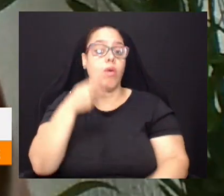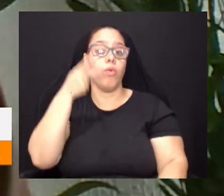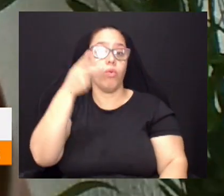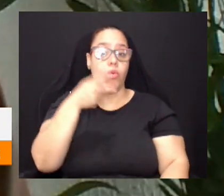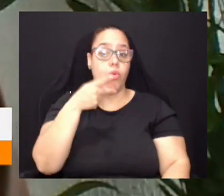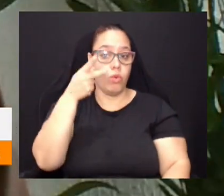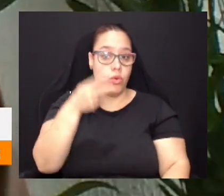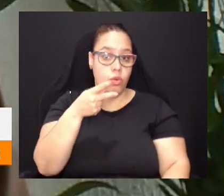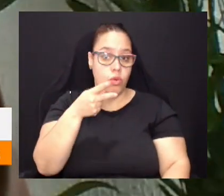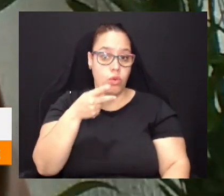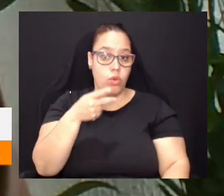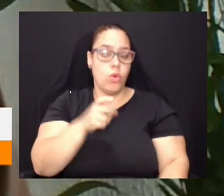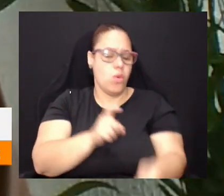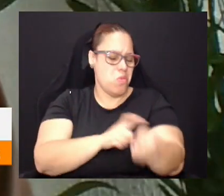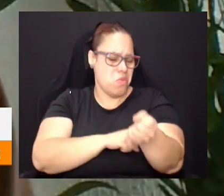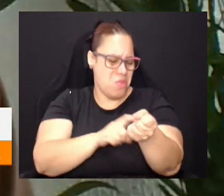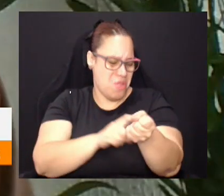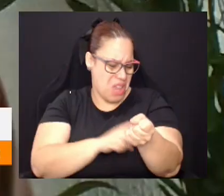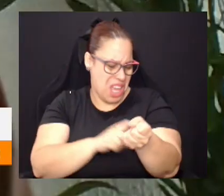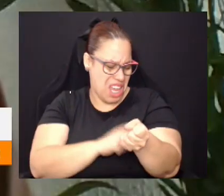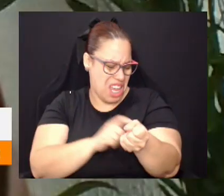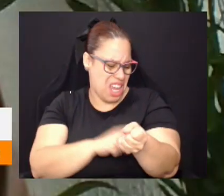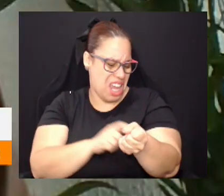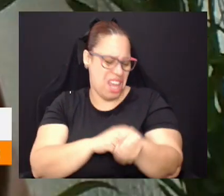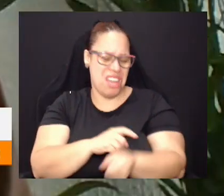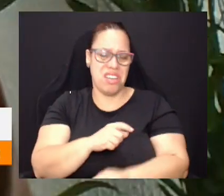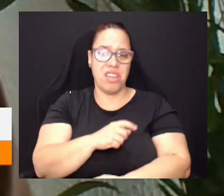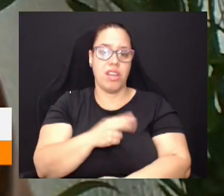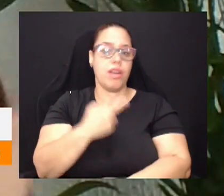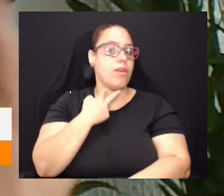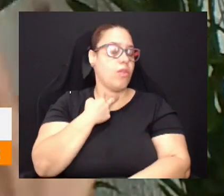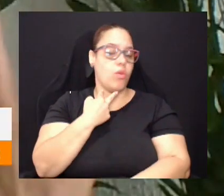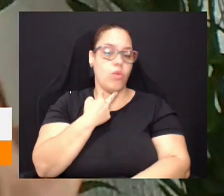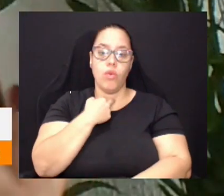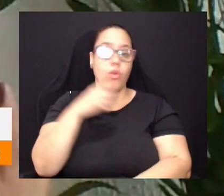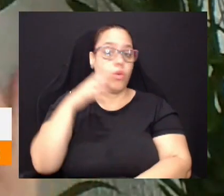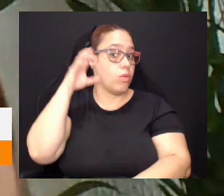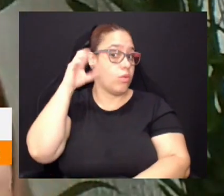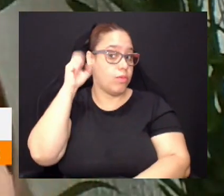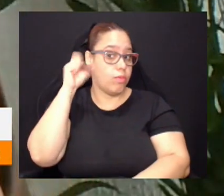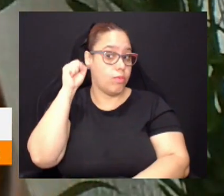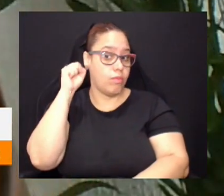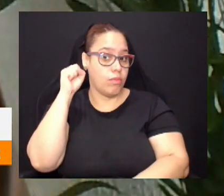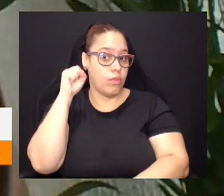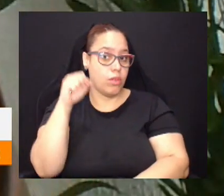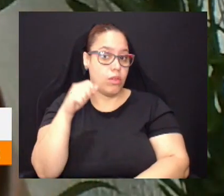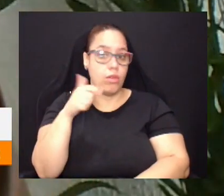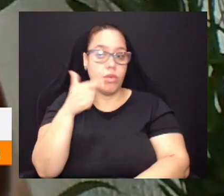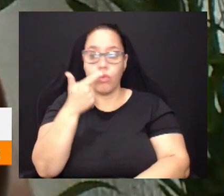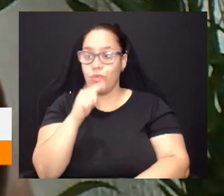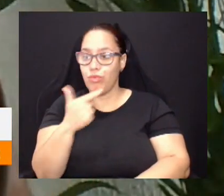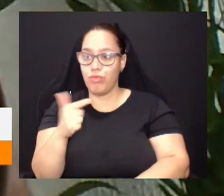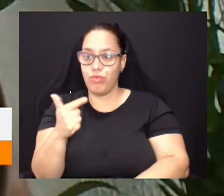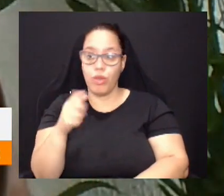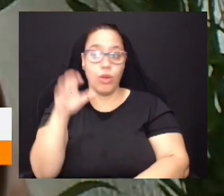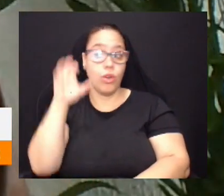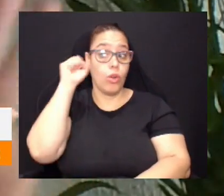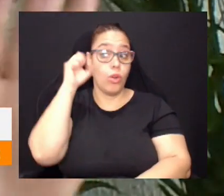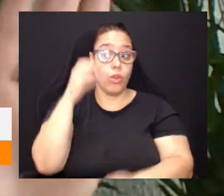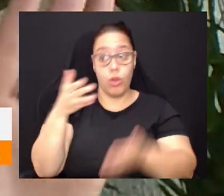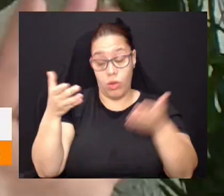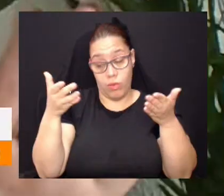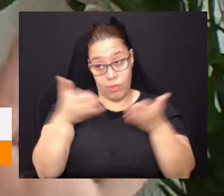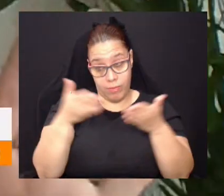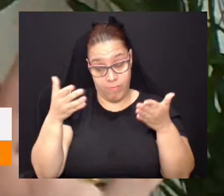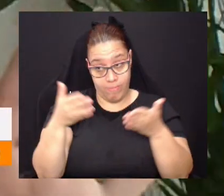muito nervoso, quando eu estou muito nervosa, eu não vou conseguir te ouvir, porque eu não tenho condição de te ouvir agora. E aí é